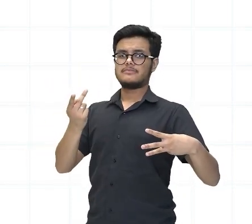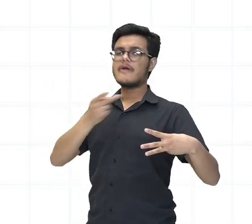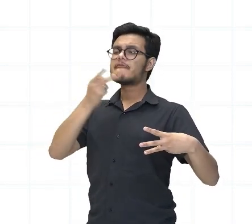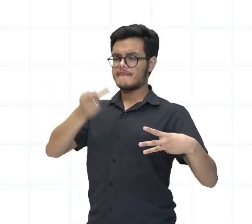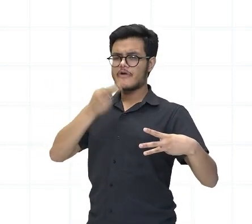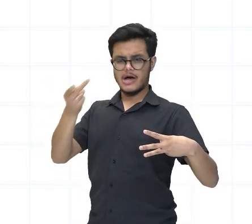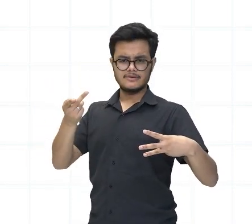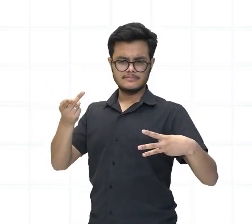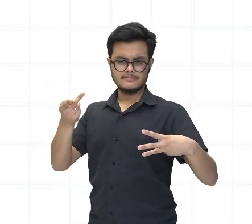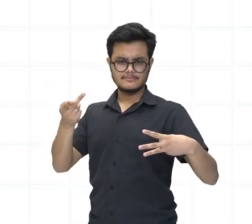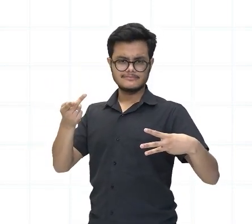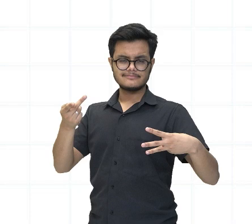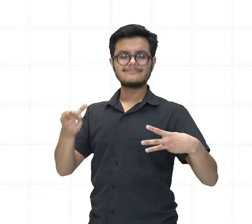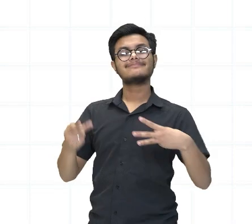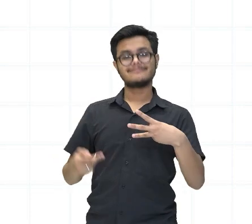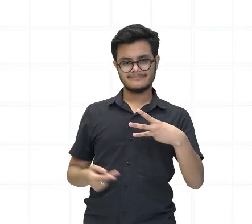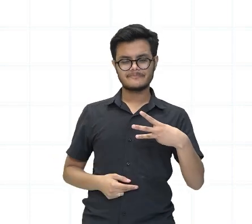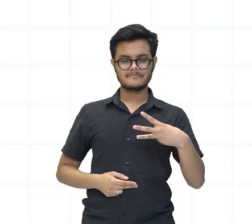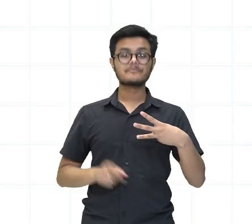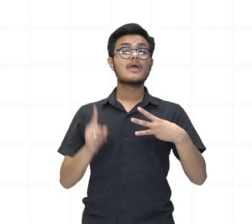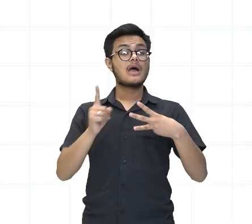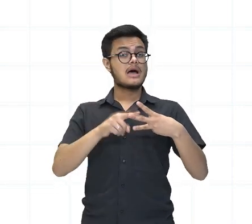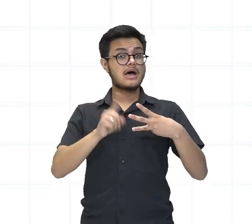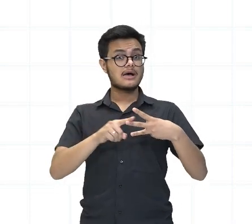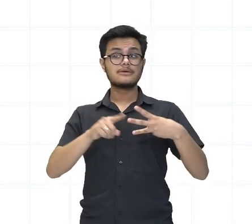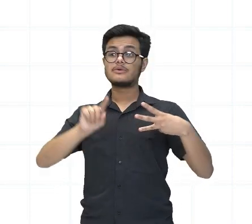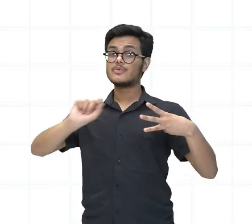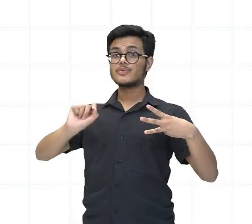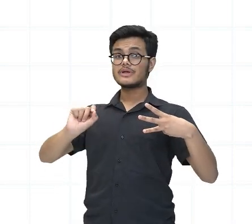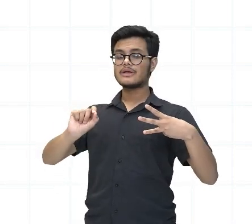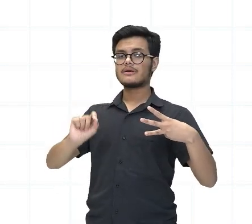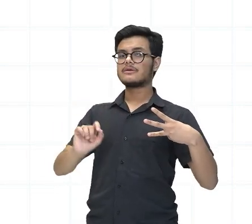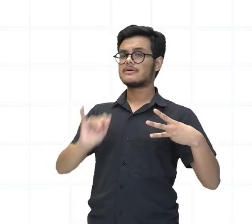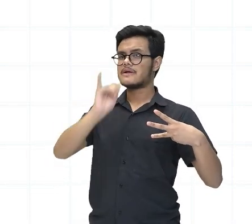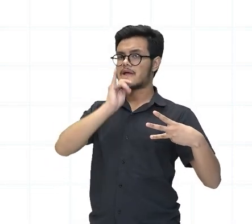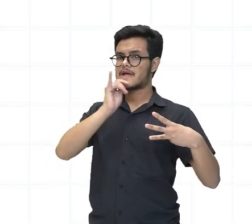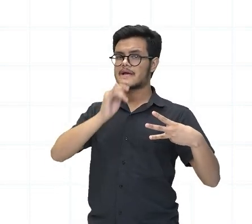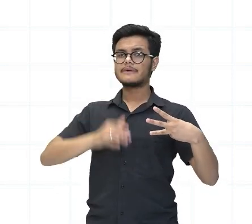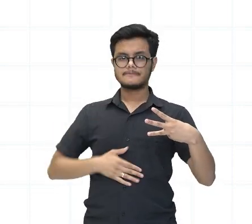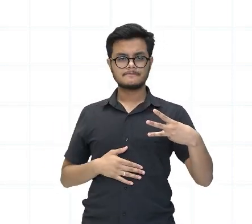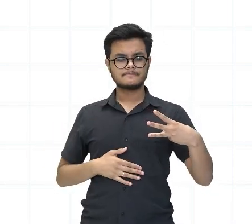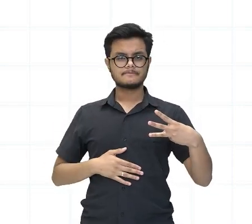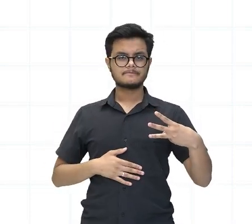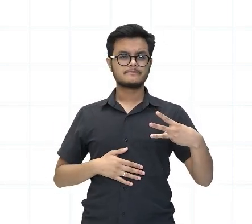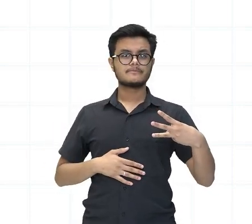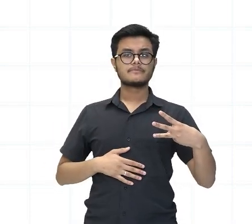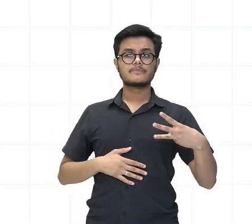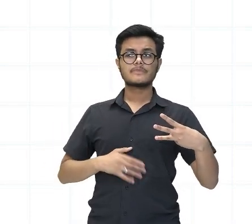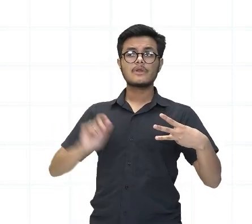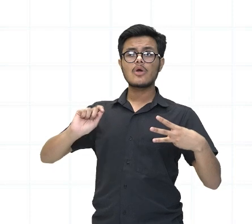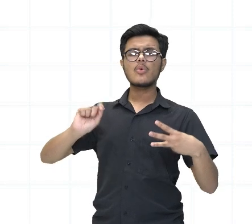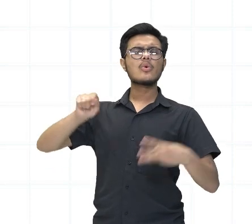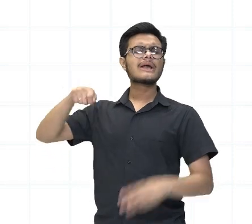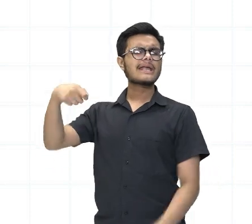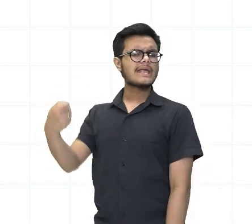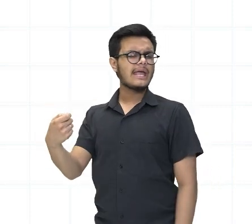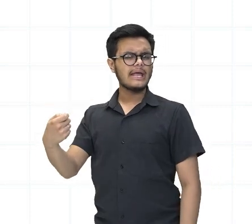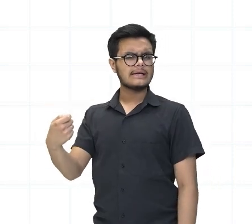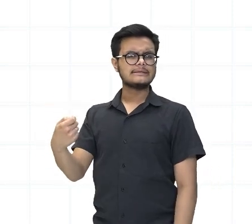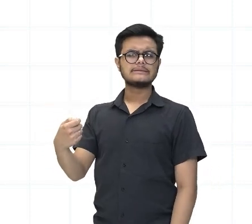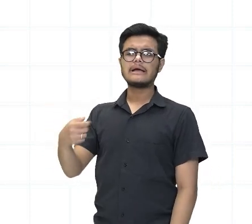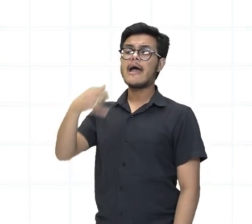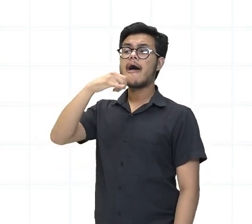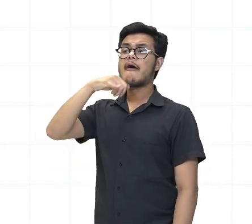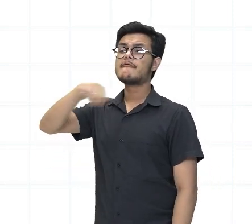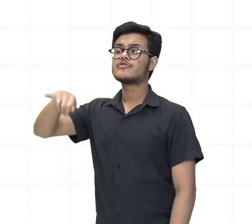declara algo, né? A segunda pessoa é a pessoa com quem se fala, né? É a segunda pessoa